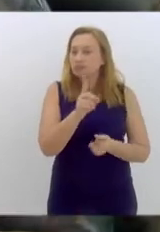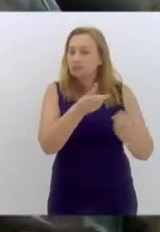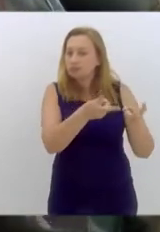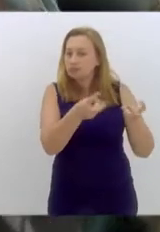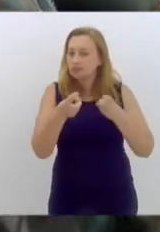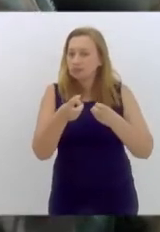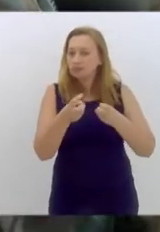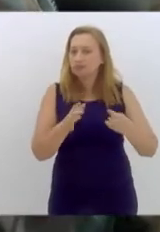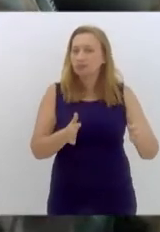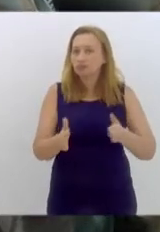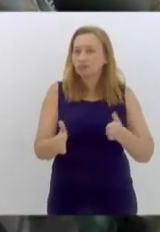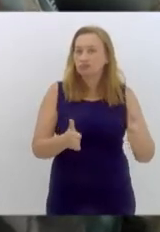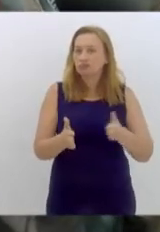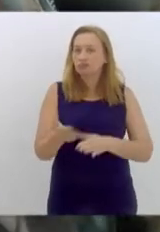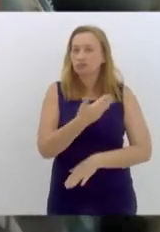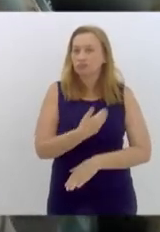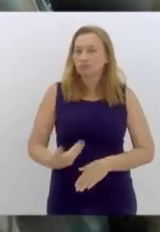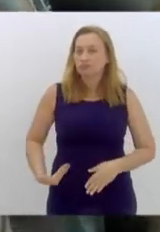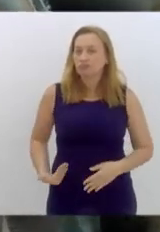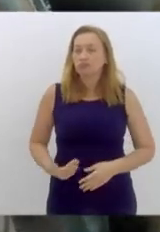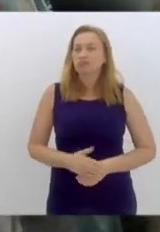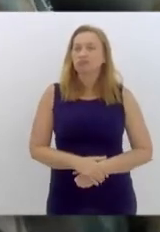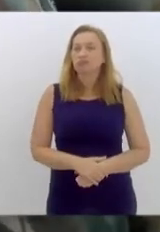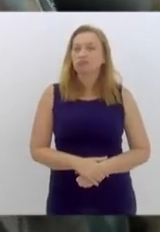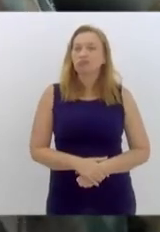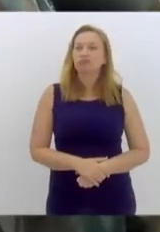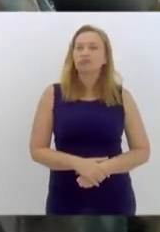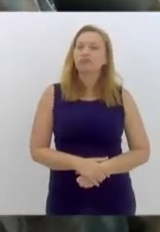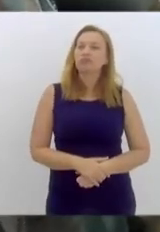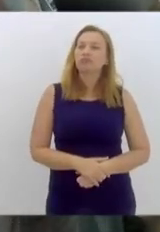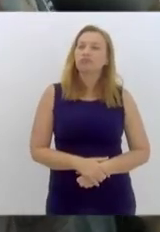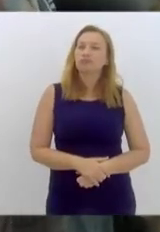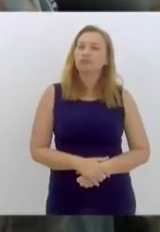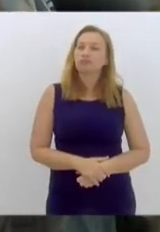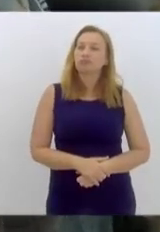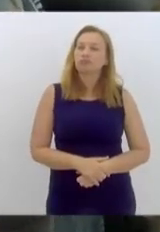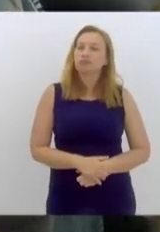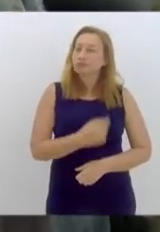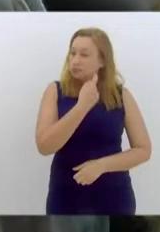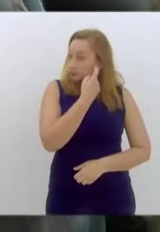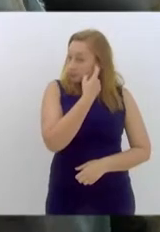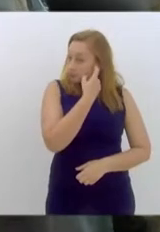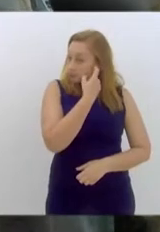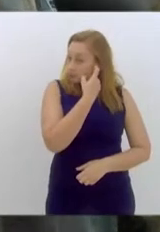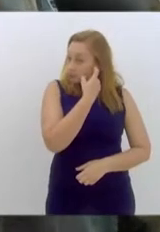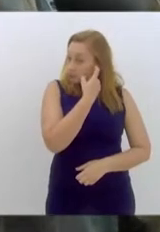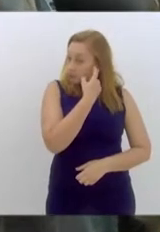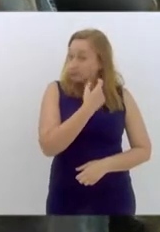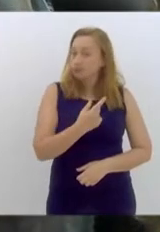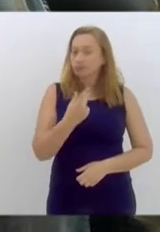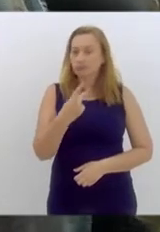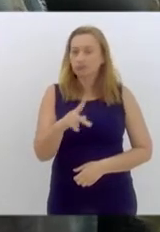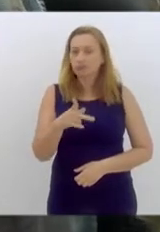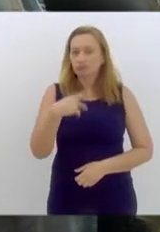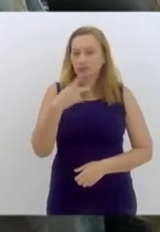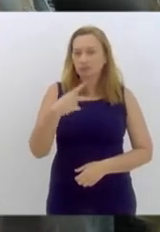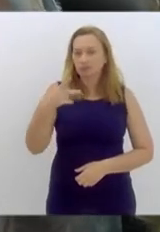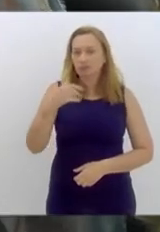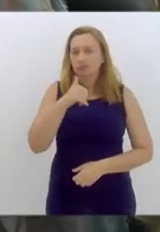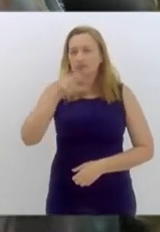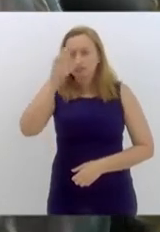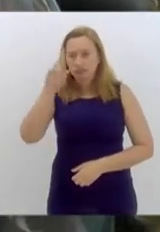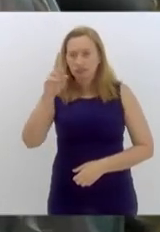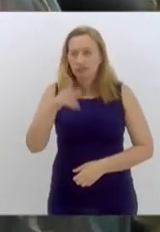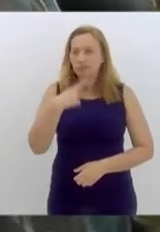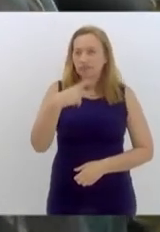de prazo por parte do governo. Ainda que seja intempestivo, e se na sua fala a senhora está dizendo